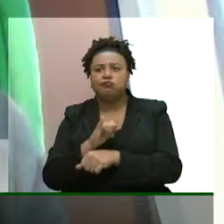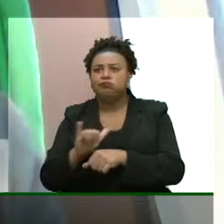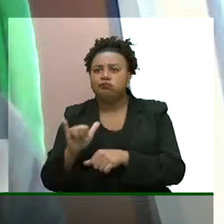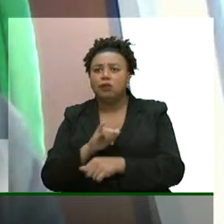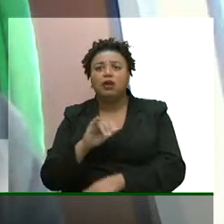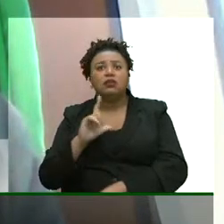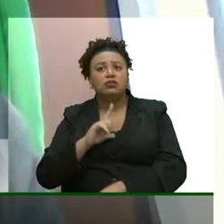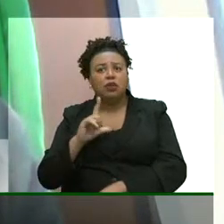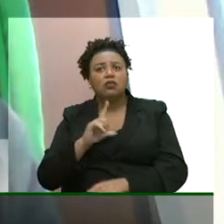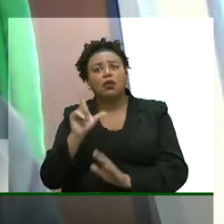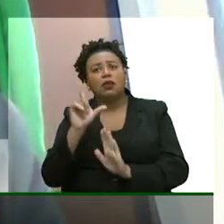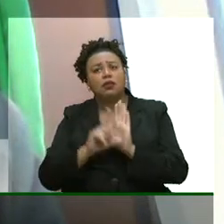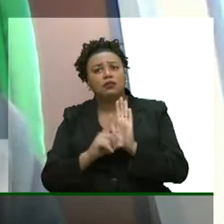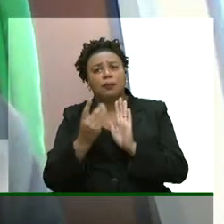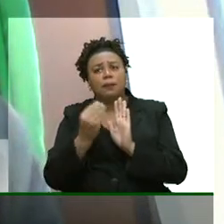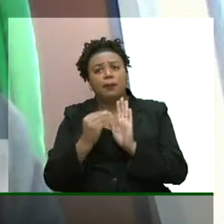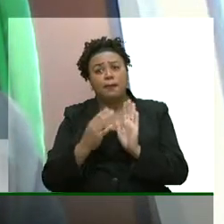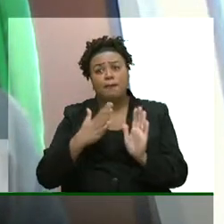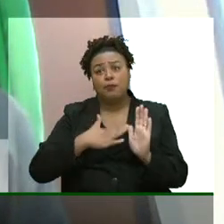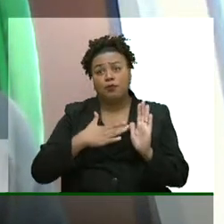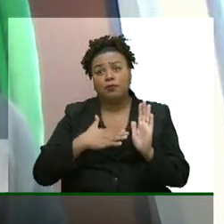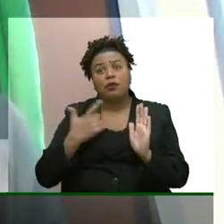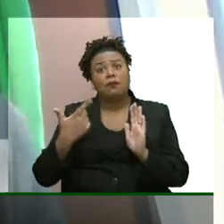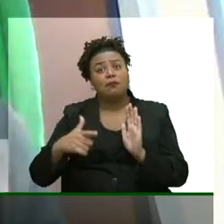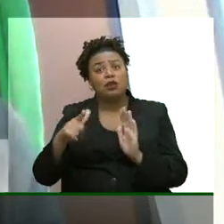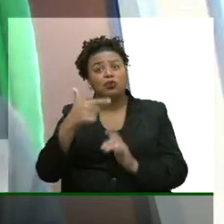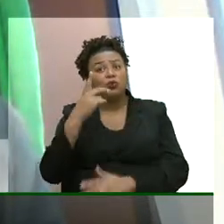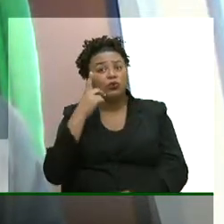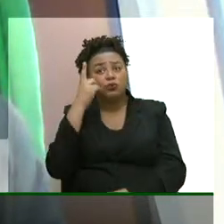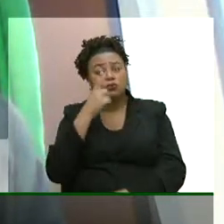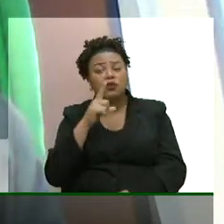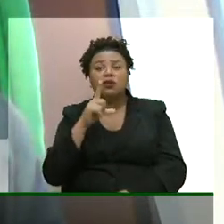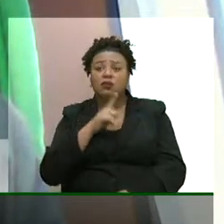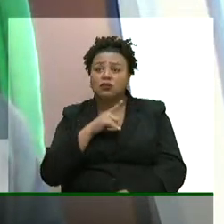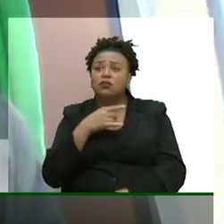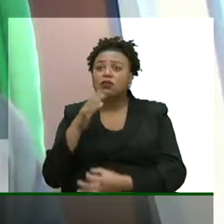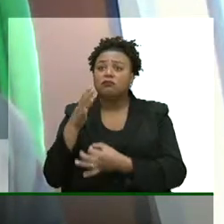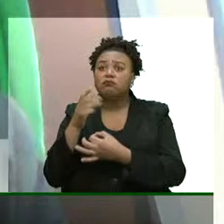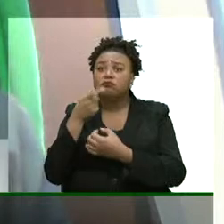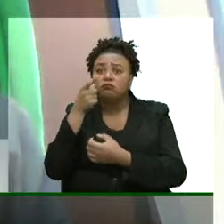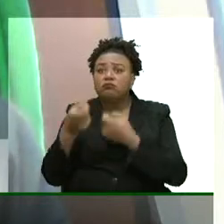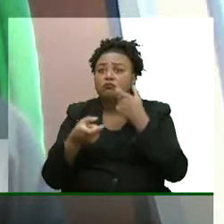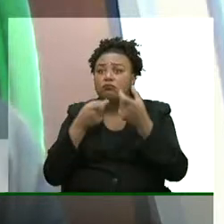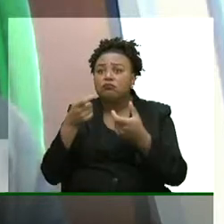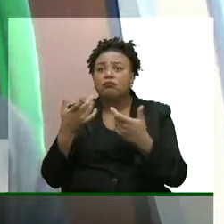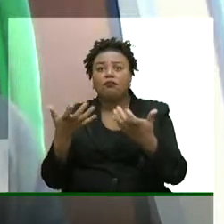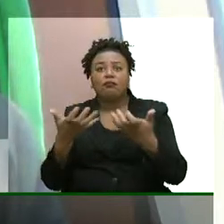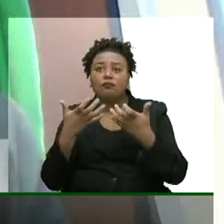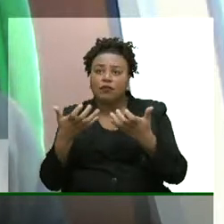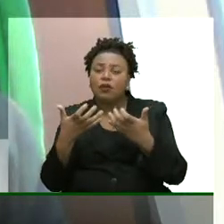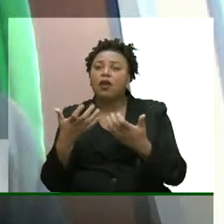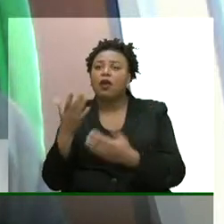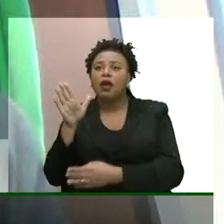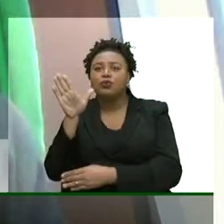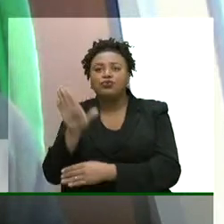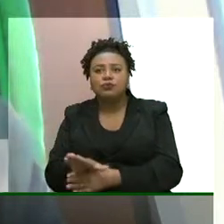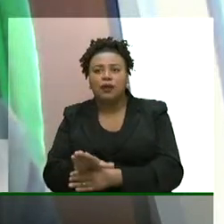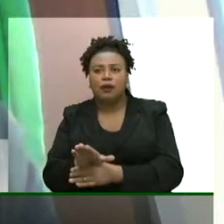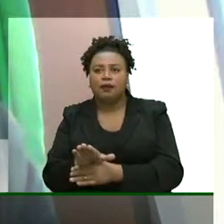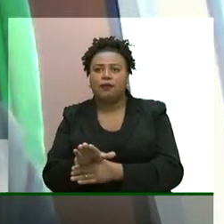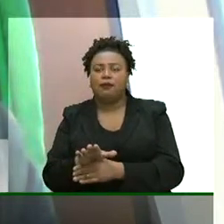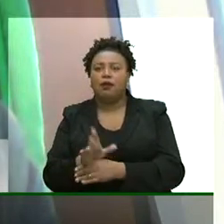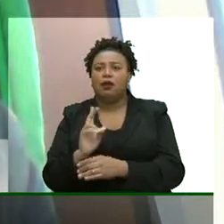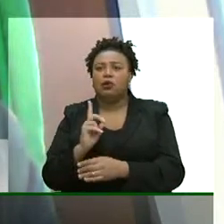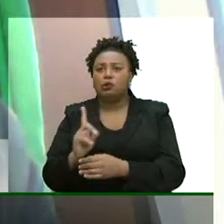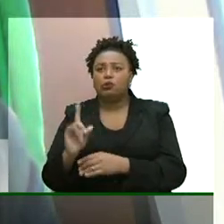que vêm sendo listadas por mim e por diversos outros deputados que vêm manifestando o seu interesse e sua disposição em colaborar com